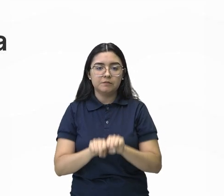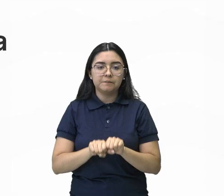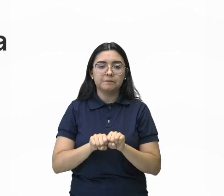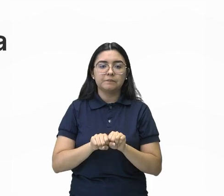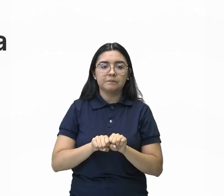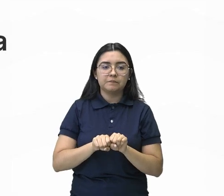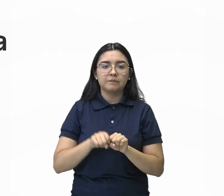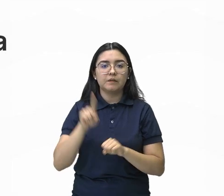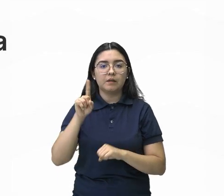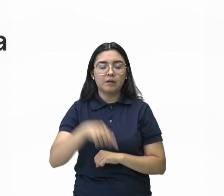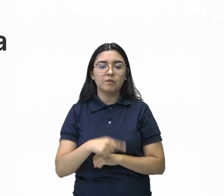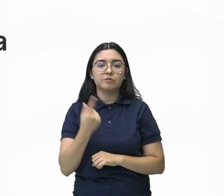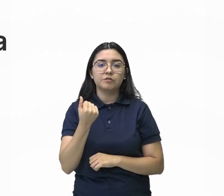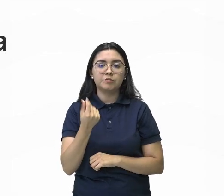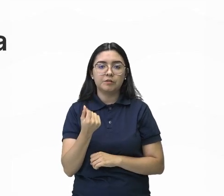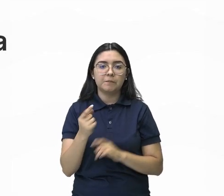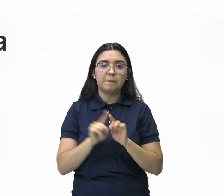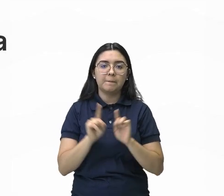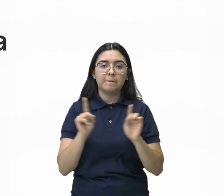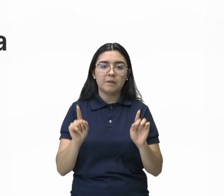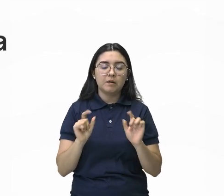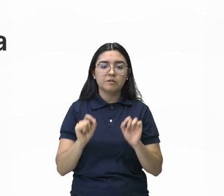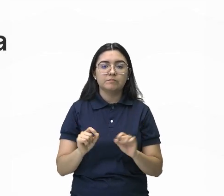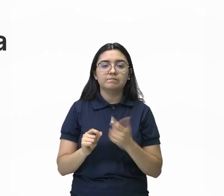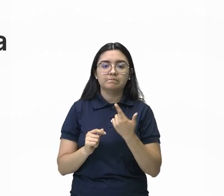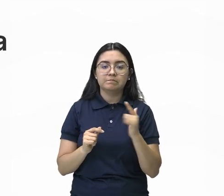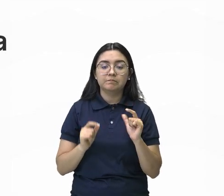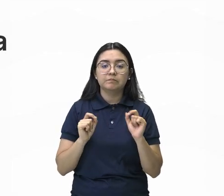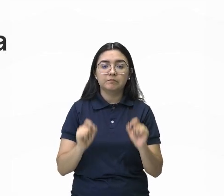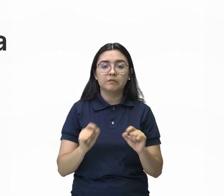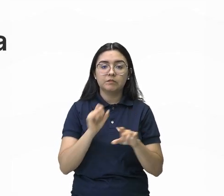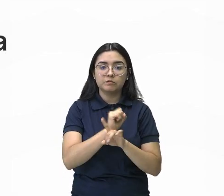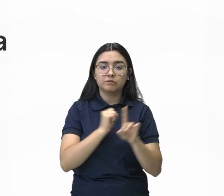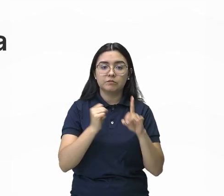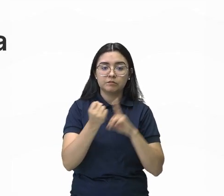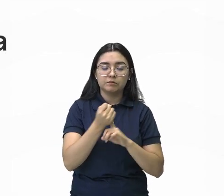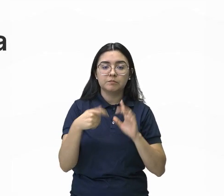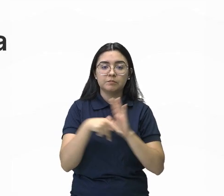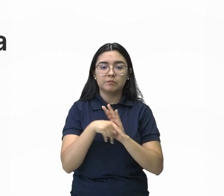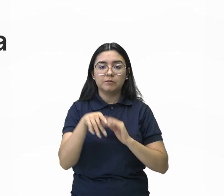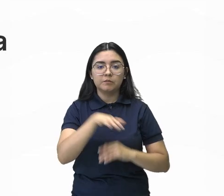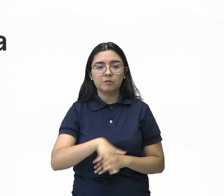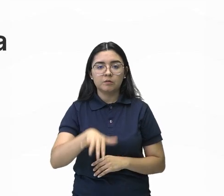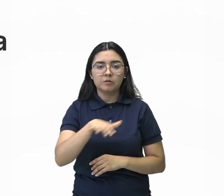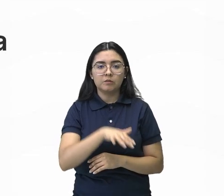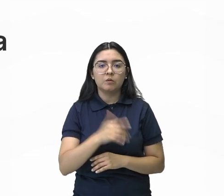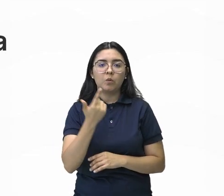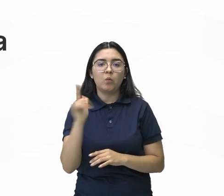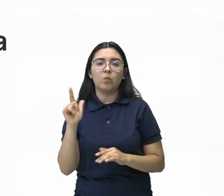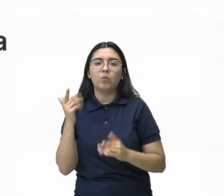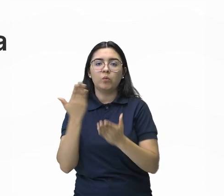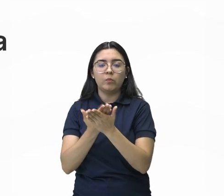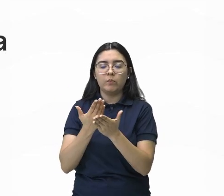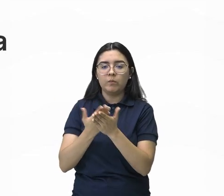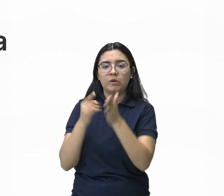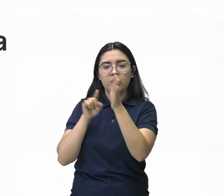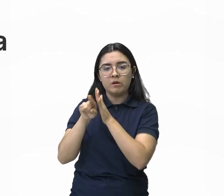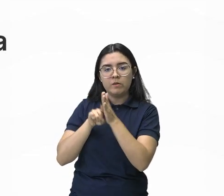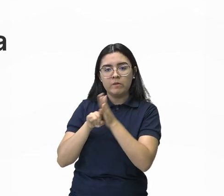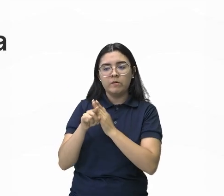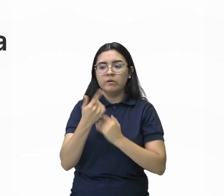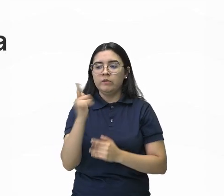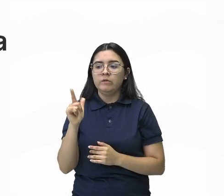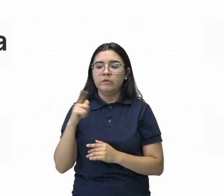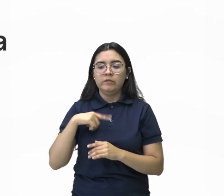o lucro. Mas, por outro lado, a sociologia do meio ambiente, outros estudiosos de todas